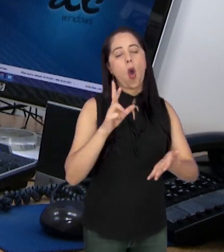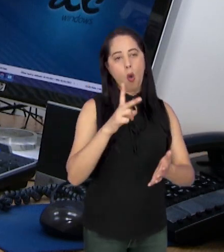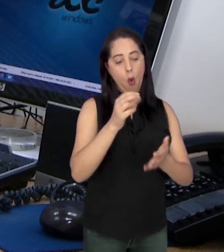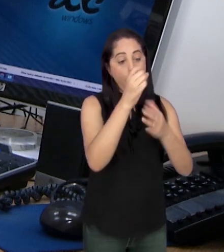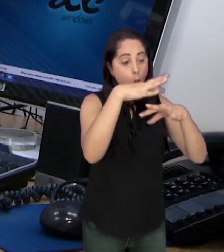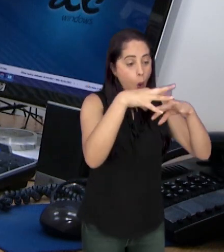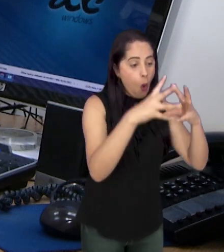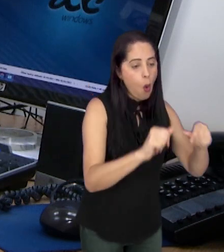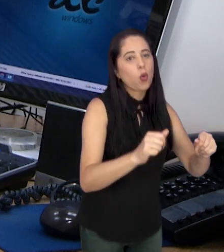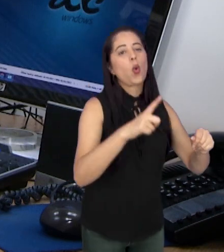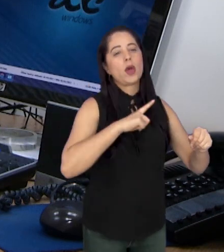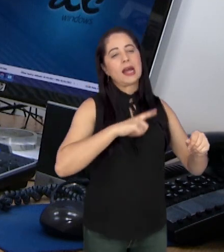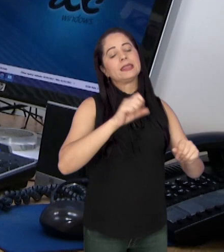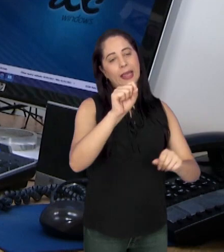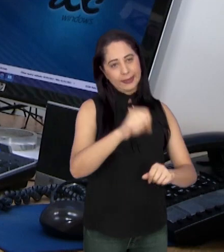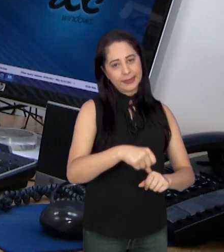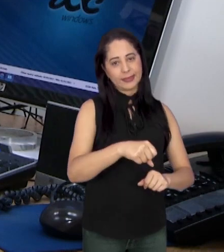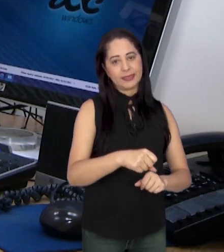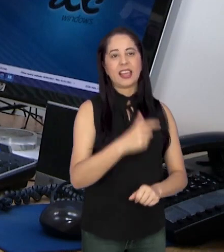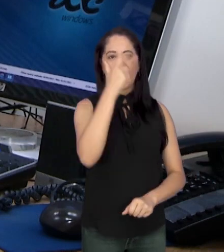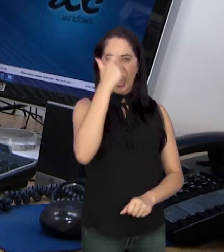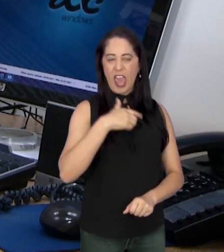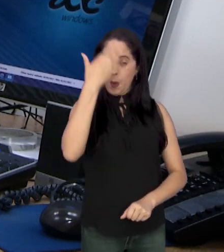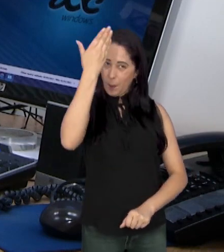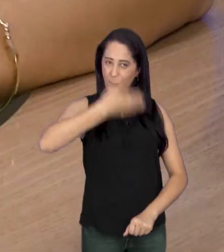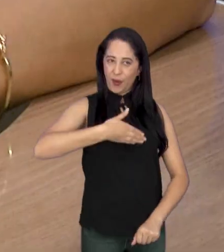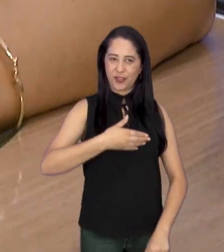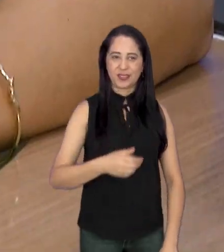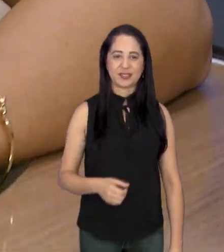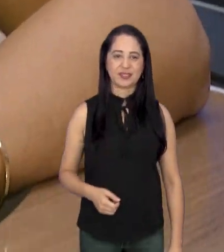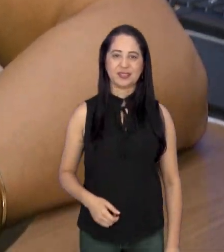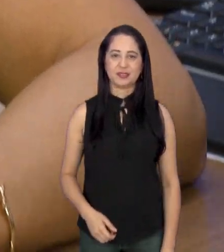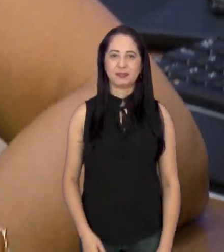solução de forma natural. Eu sou prova viva disso.